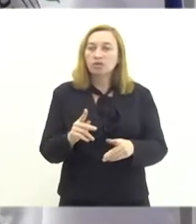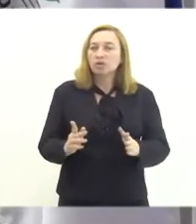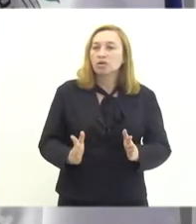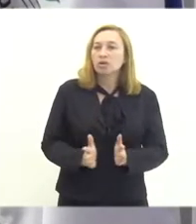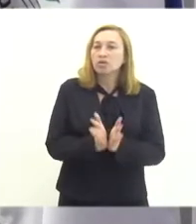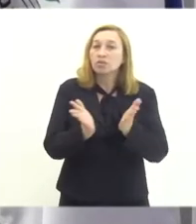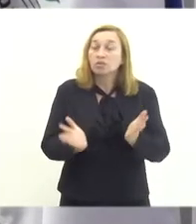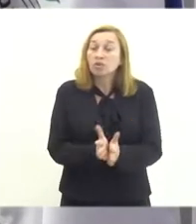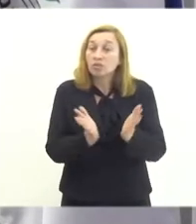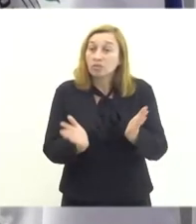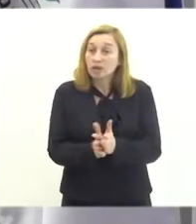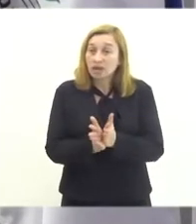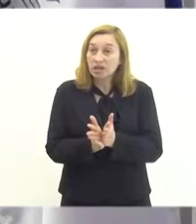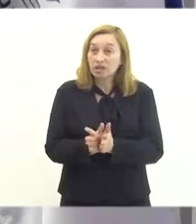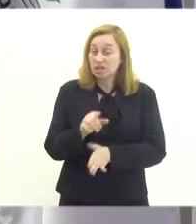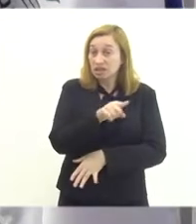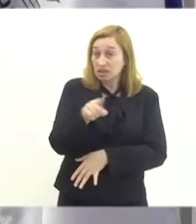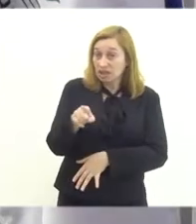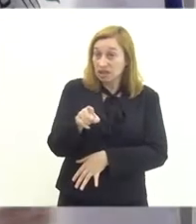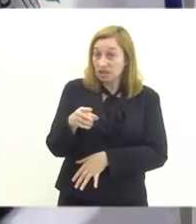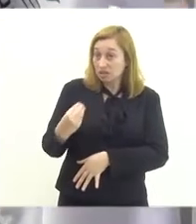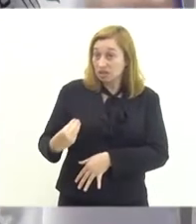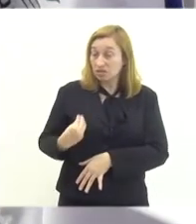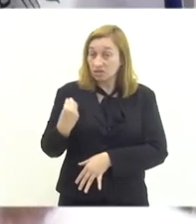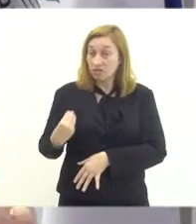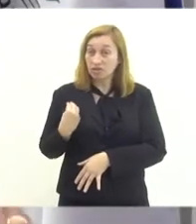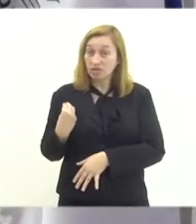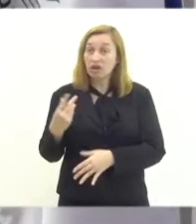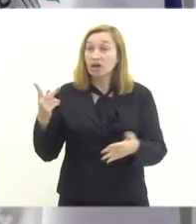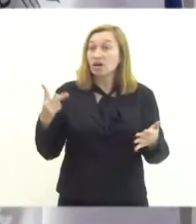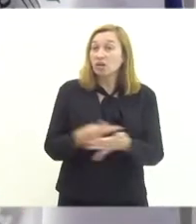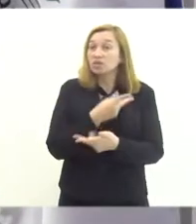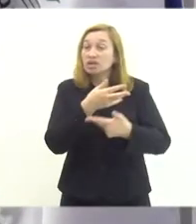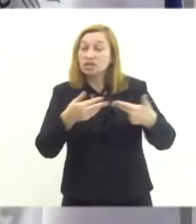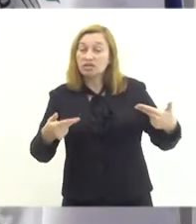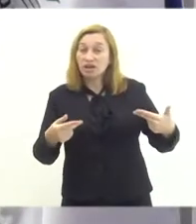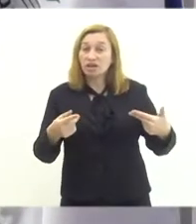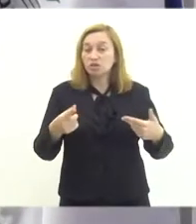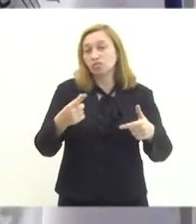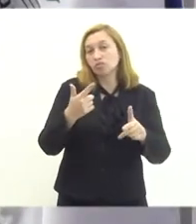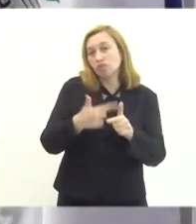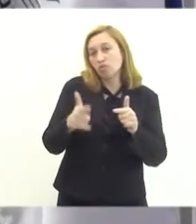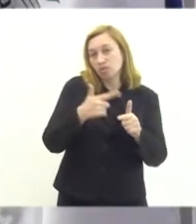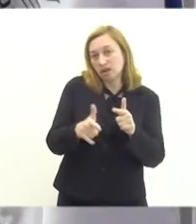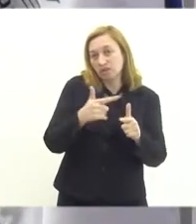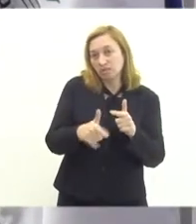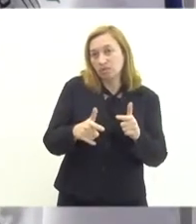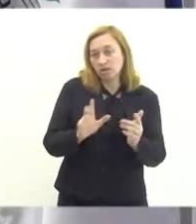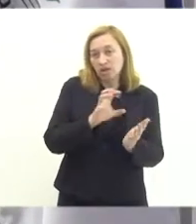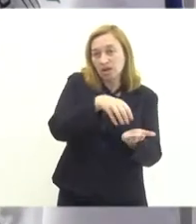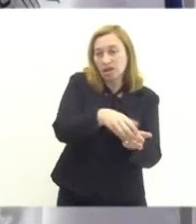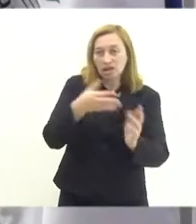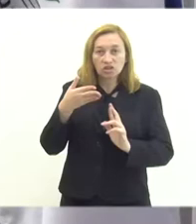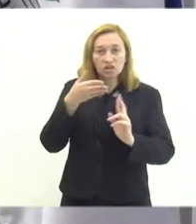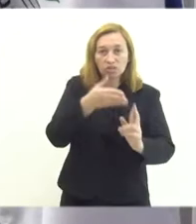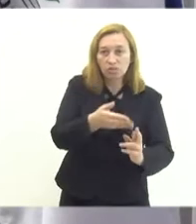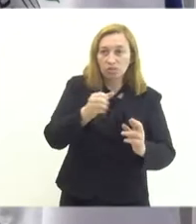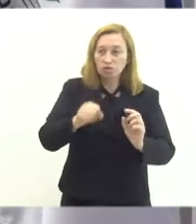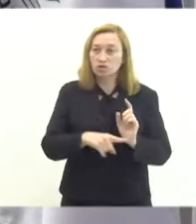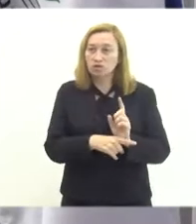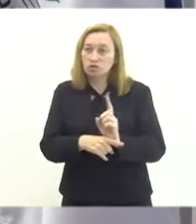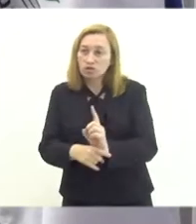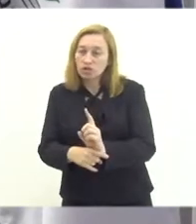e econômica em que elas vivem acarreta em uma série de dificuldade as redes de apoios sociais